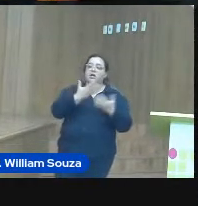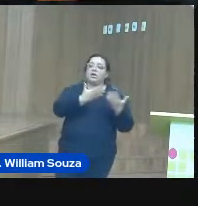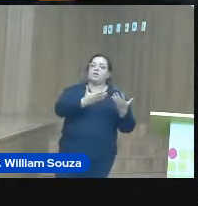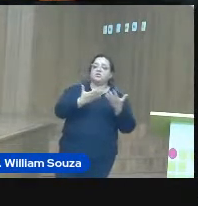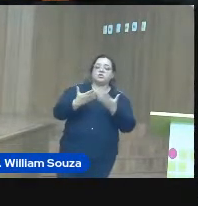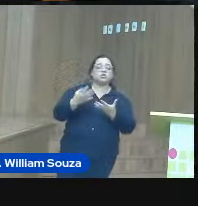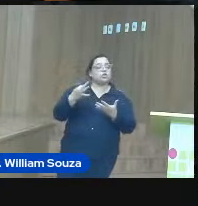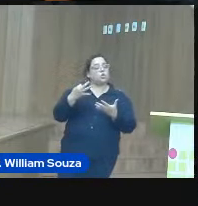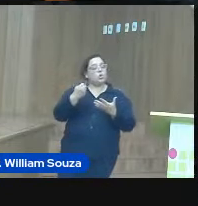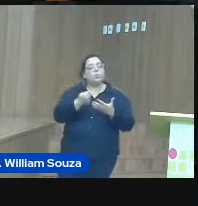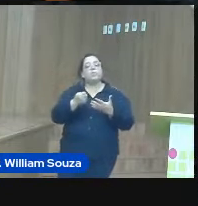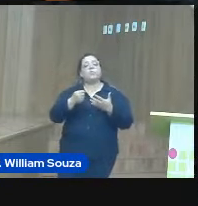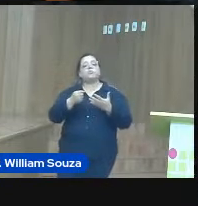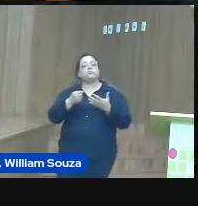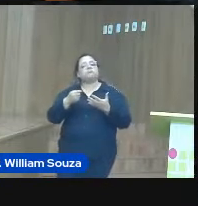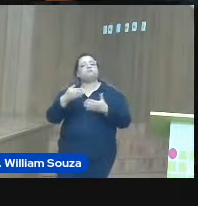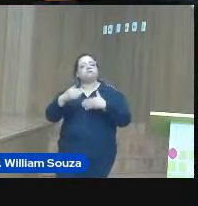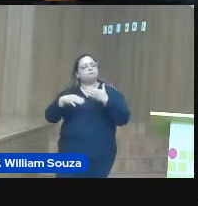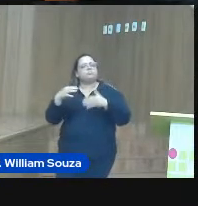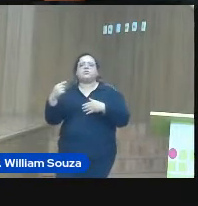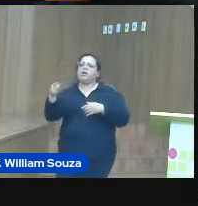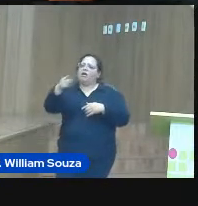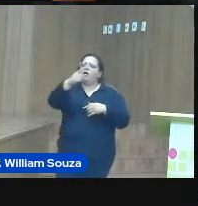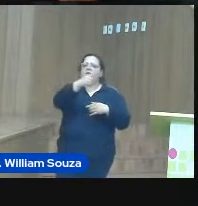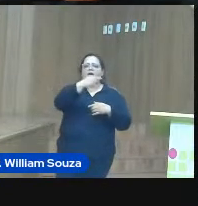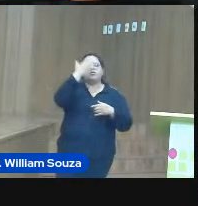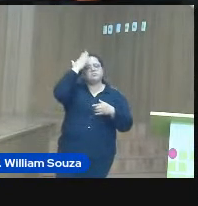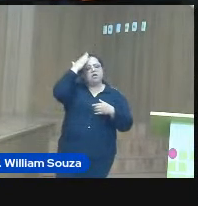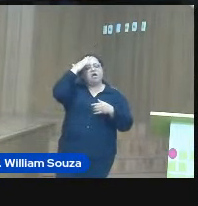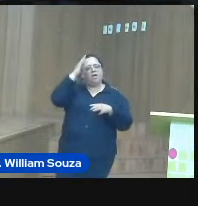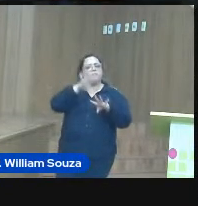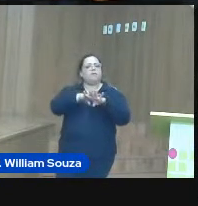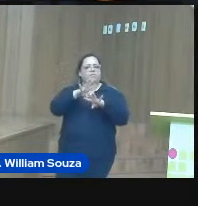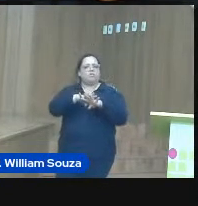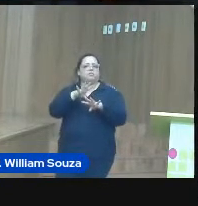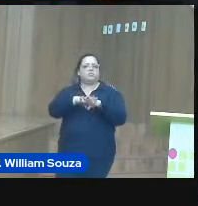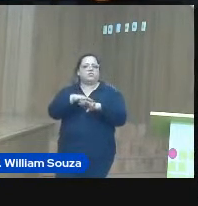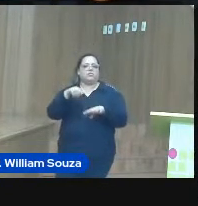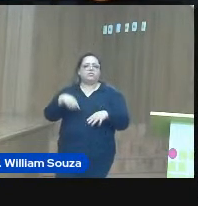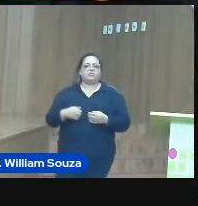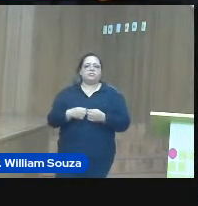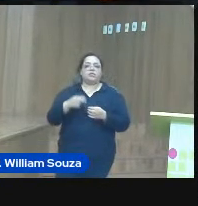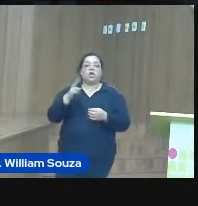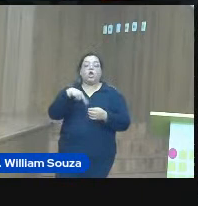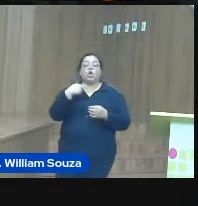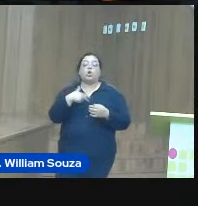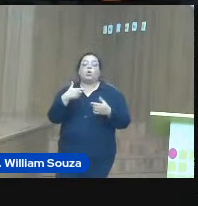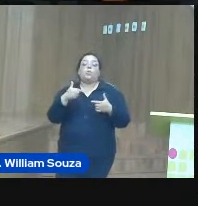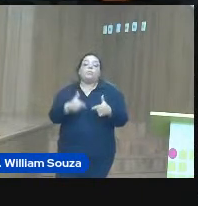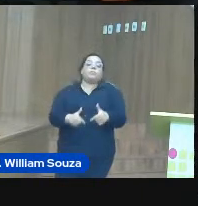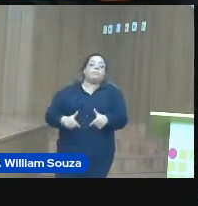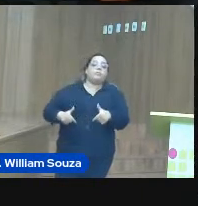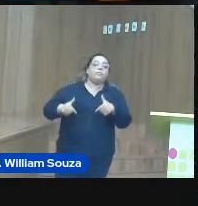matemática nessa vida. E a questão é, a gente vai dedicar